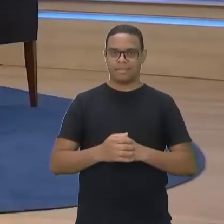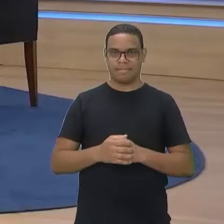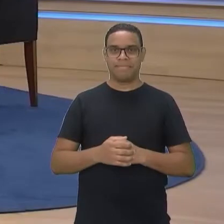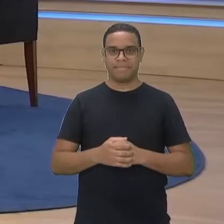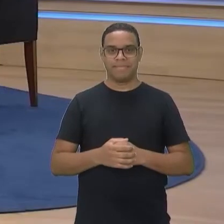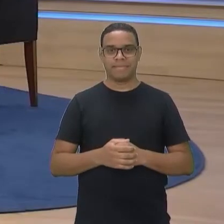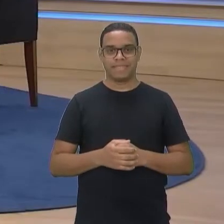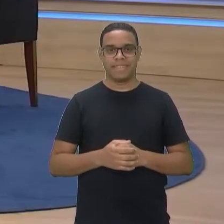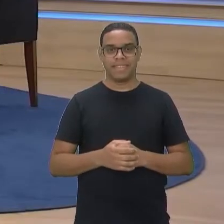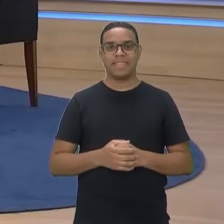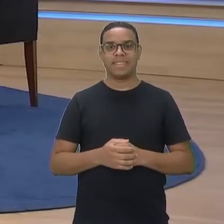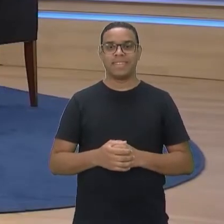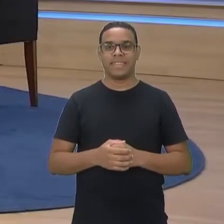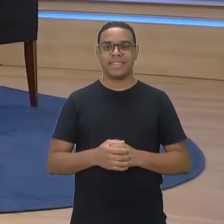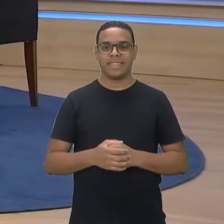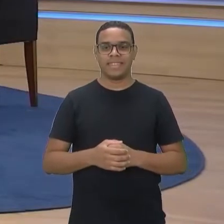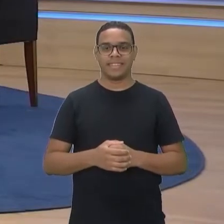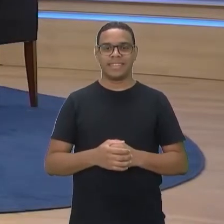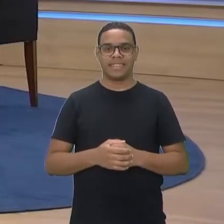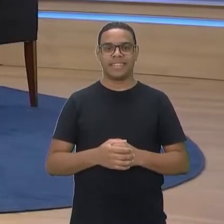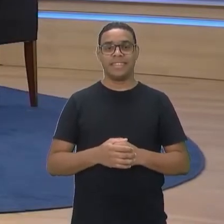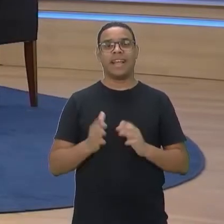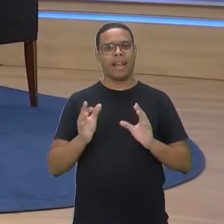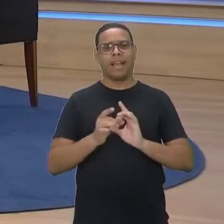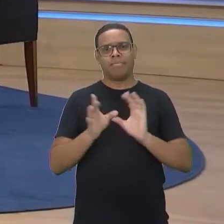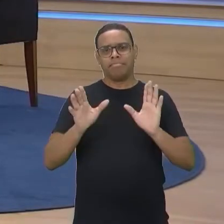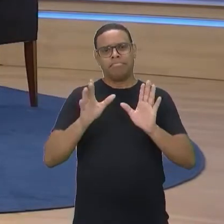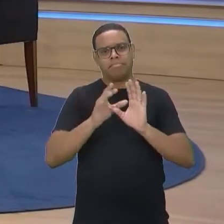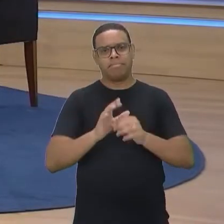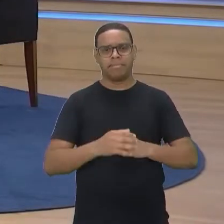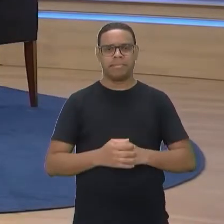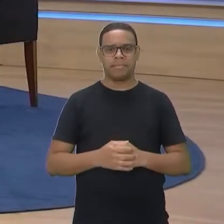E eu não lembro como toca, então... Just do it. Just do it,